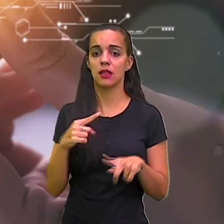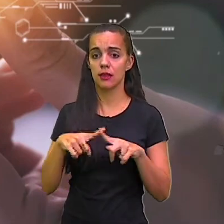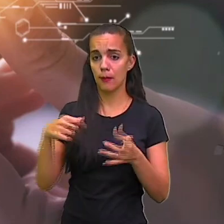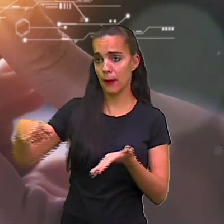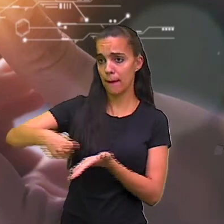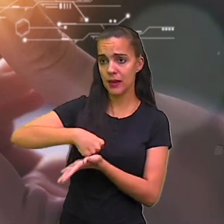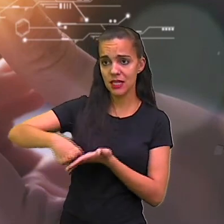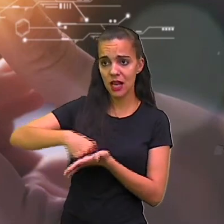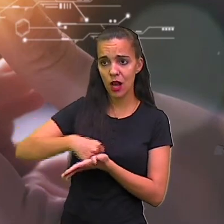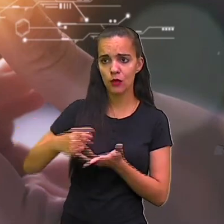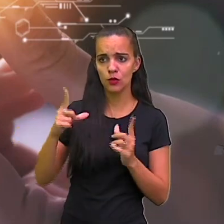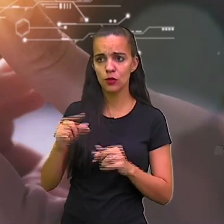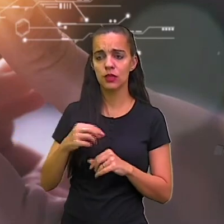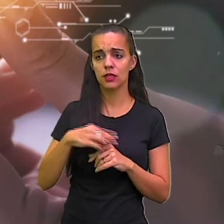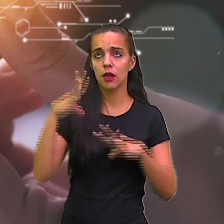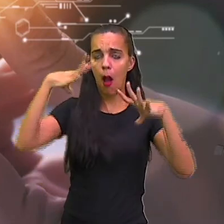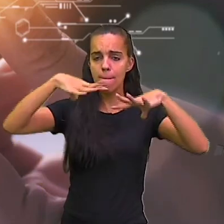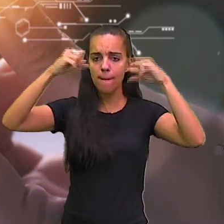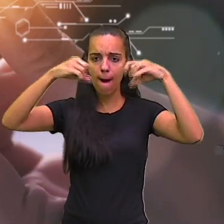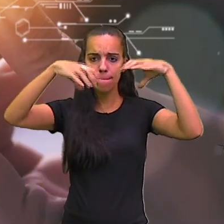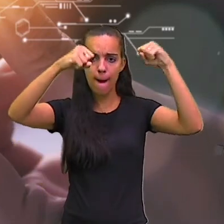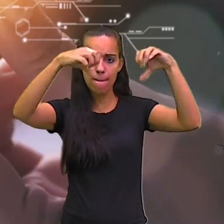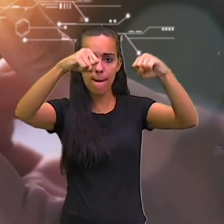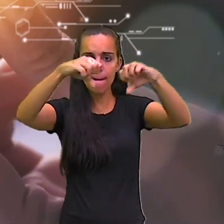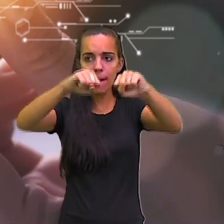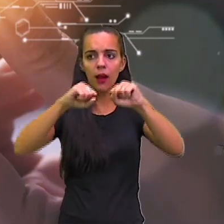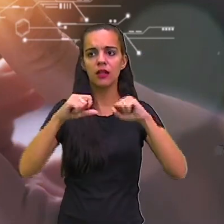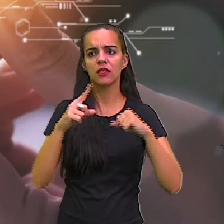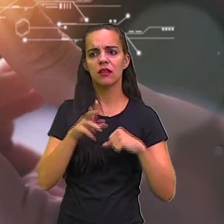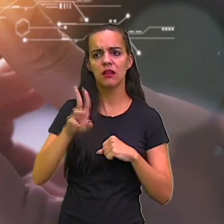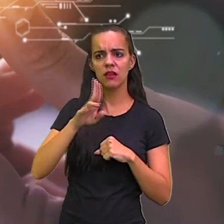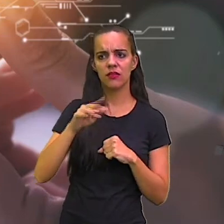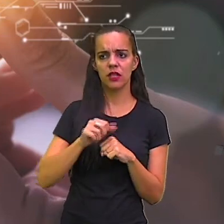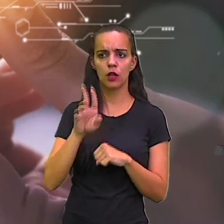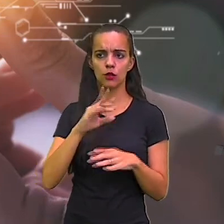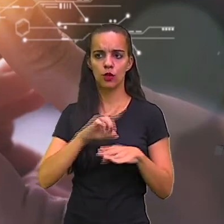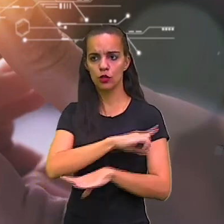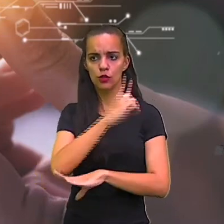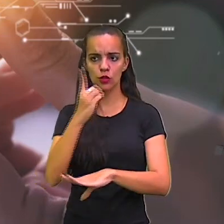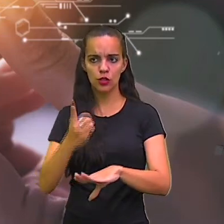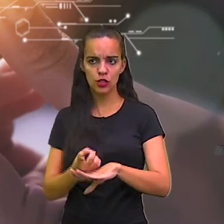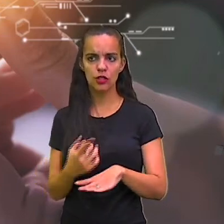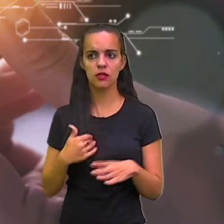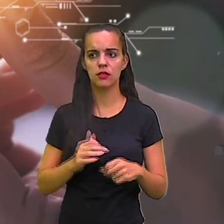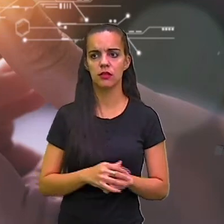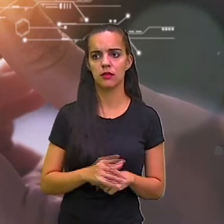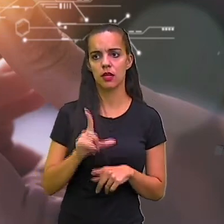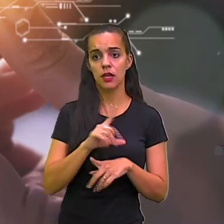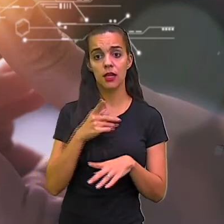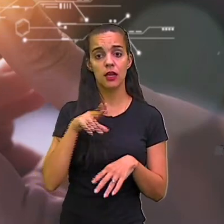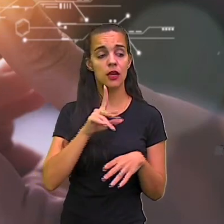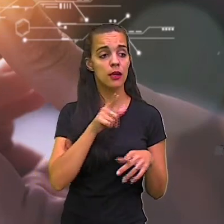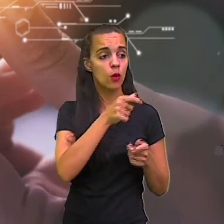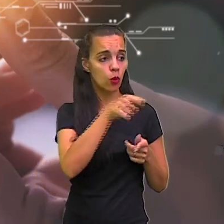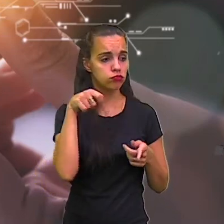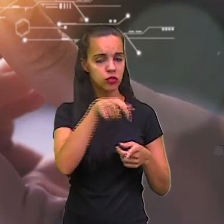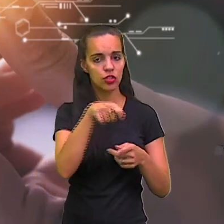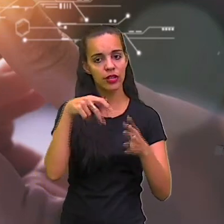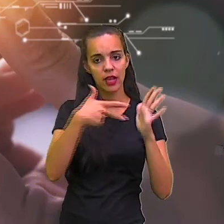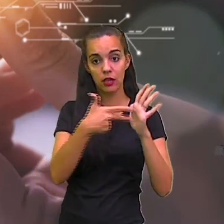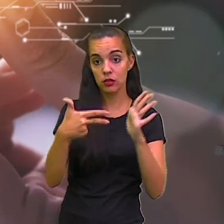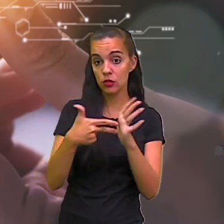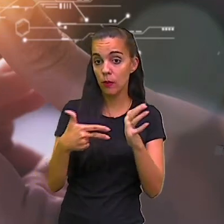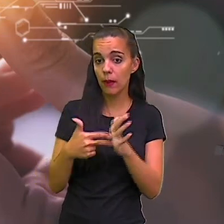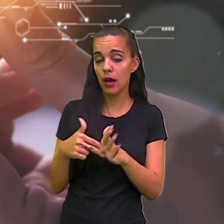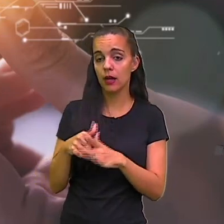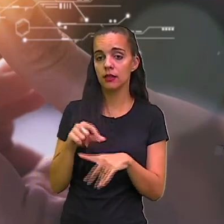roupas apagar as luzes de ambientes que nós não estamos utilizando ao sair Estas são